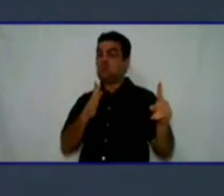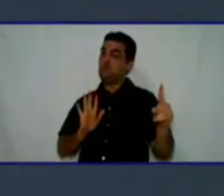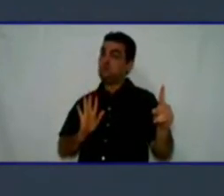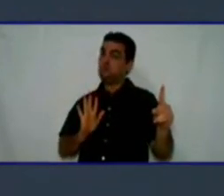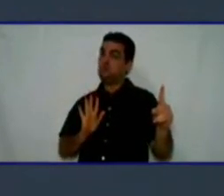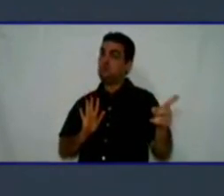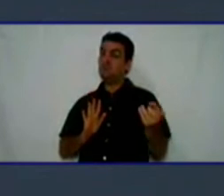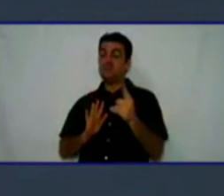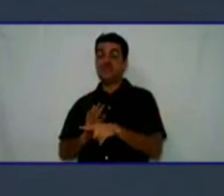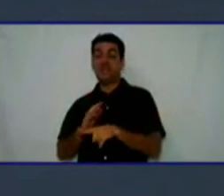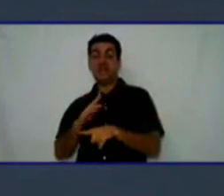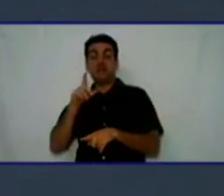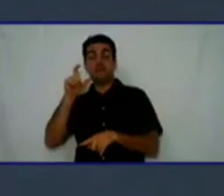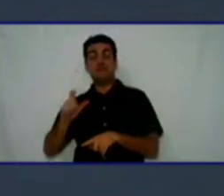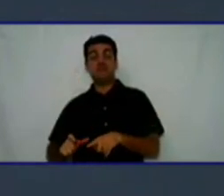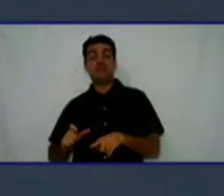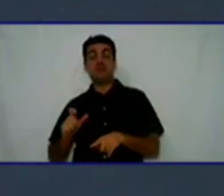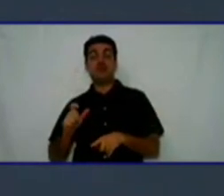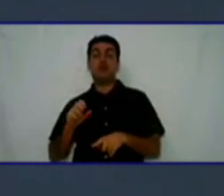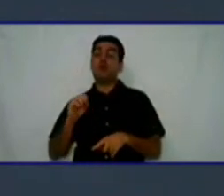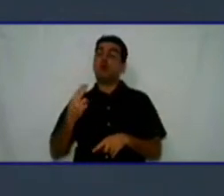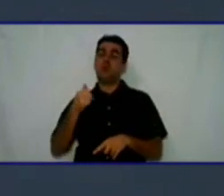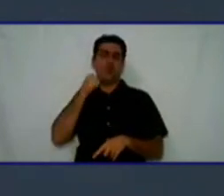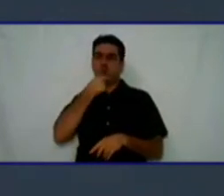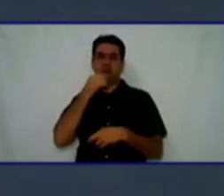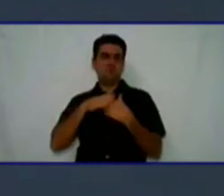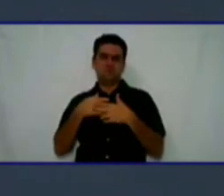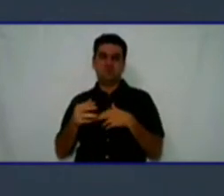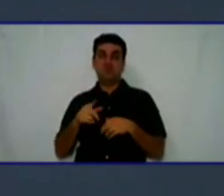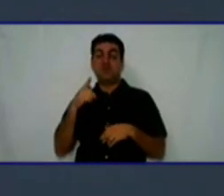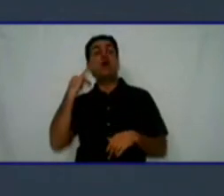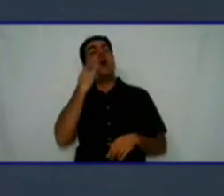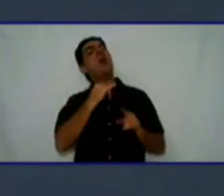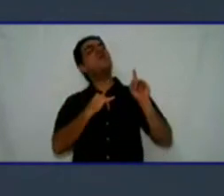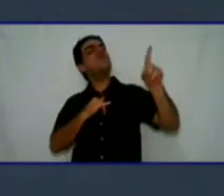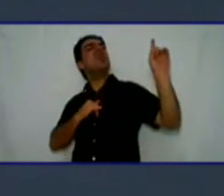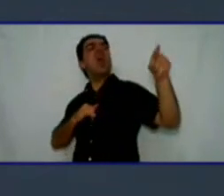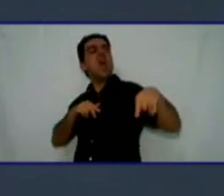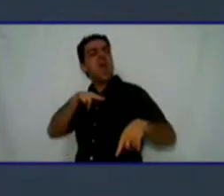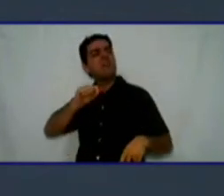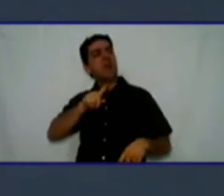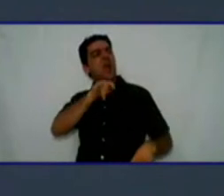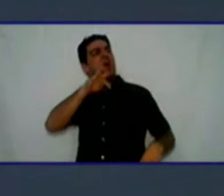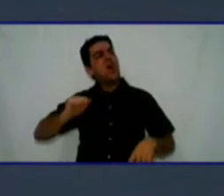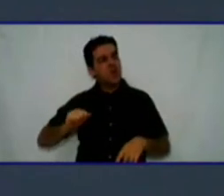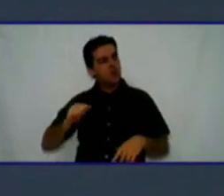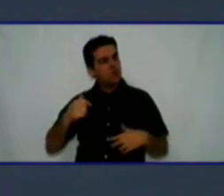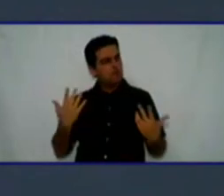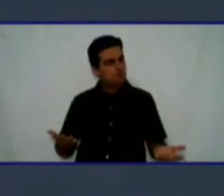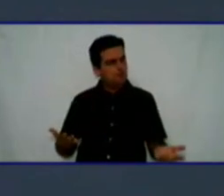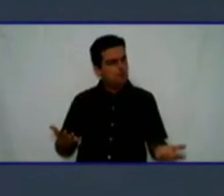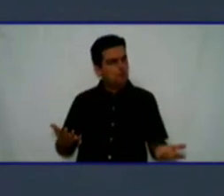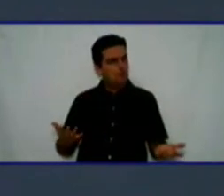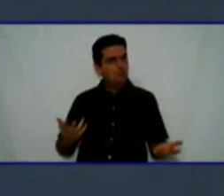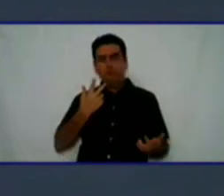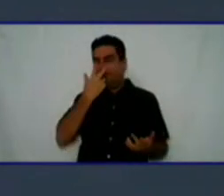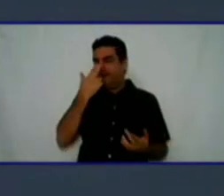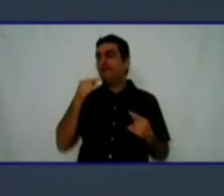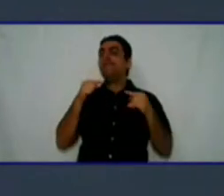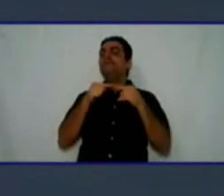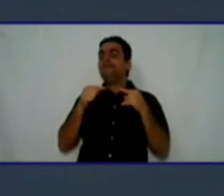outro cidadão ou de uma cidadã, como nazista, no meu modo de ver,